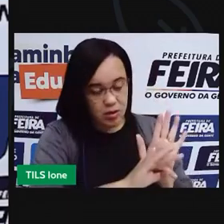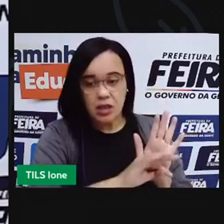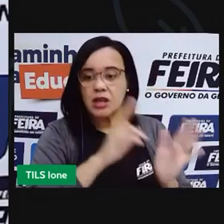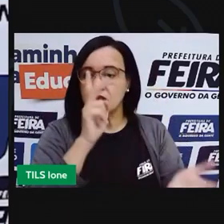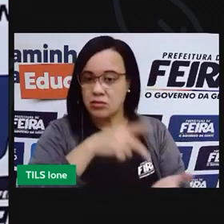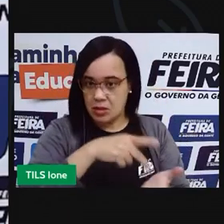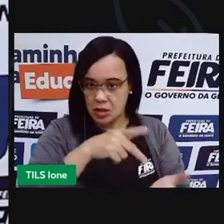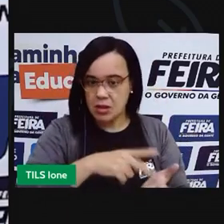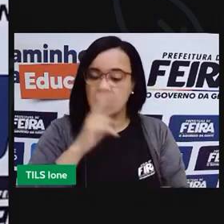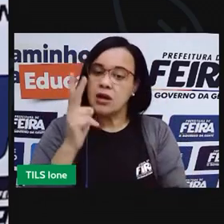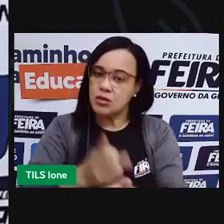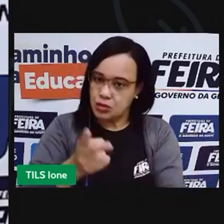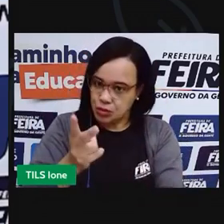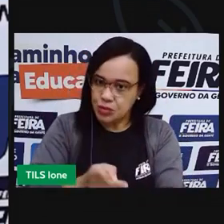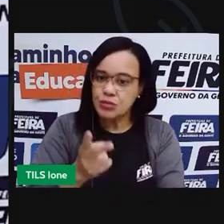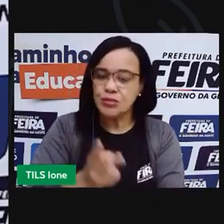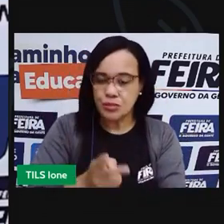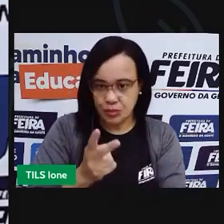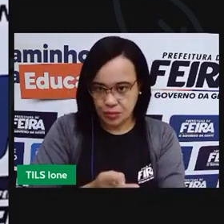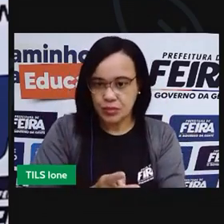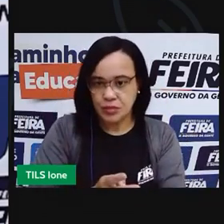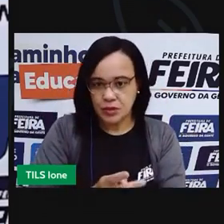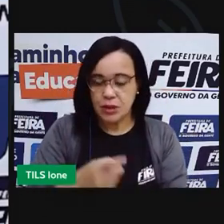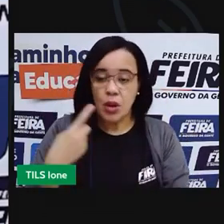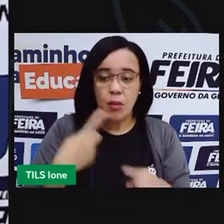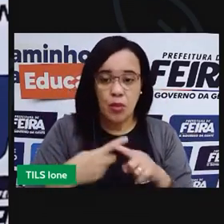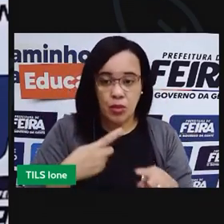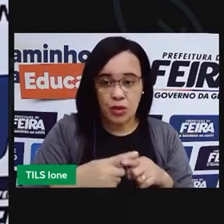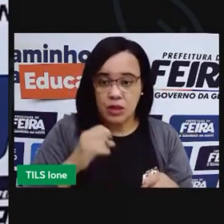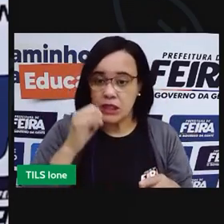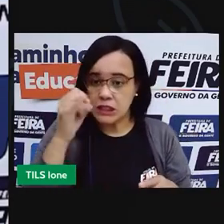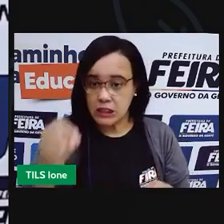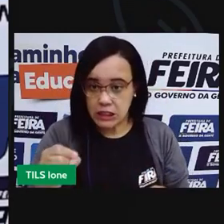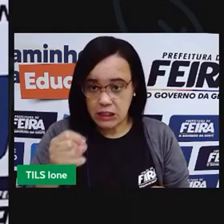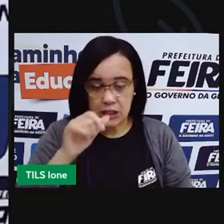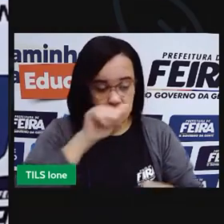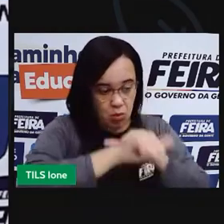porque se assim não fosse, seria um plágio.